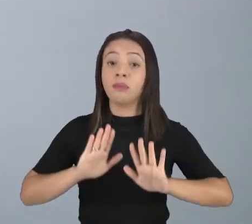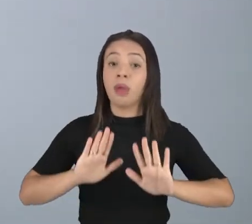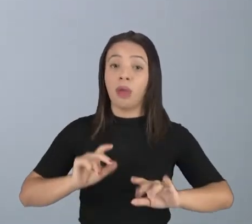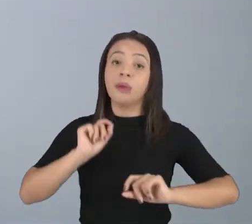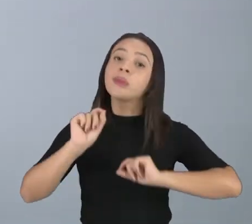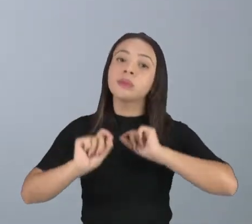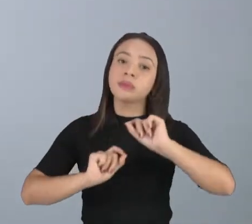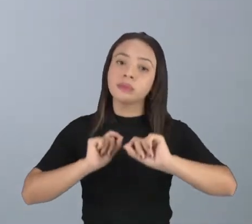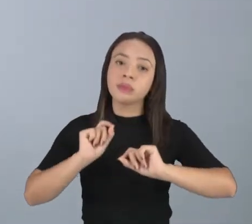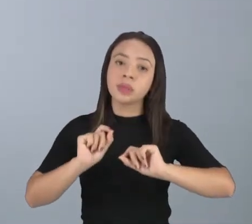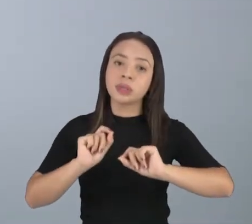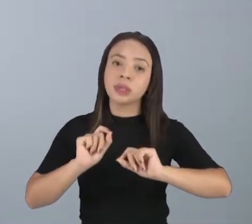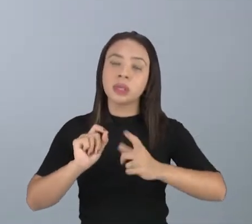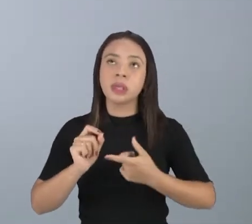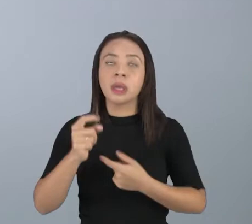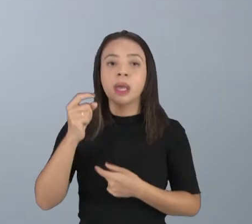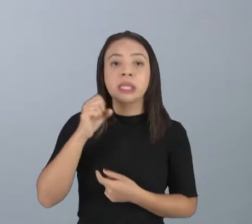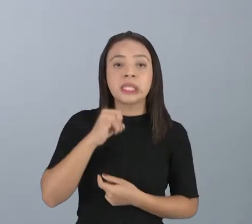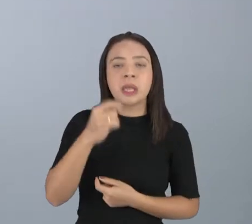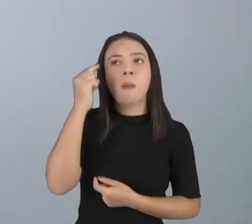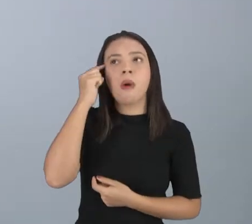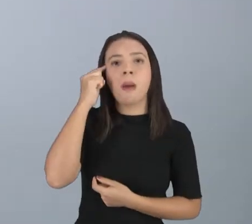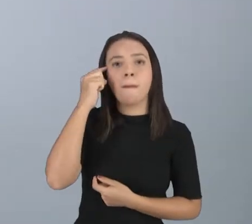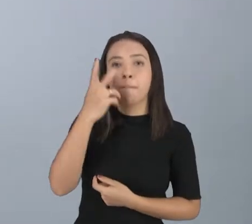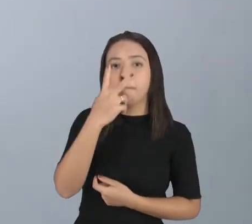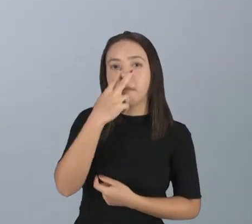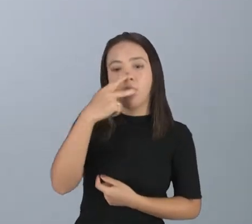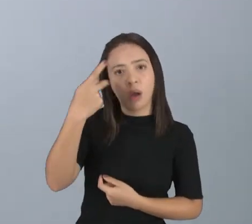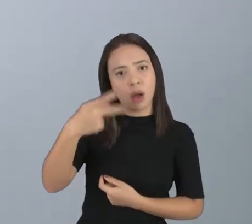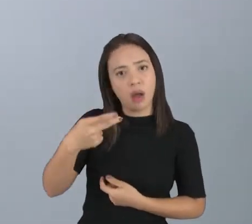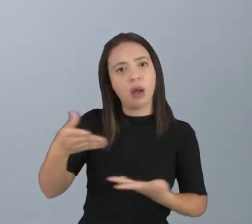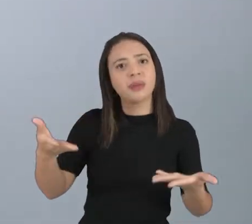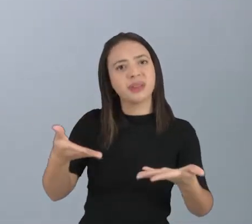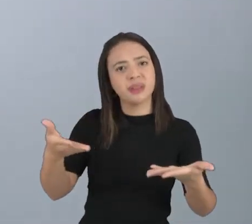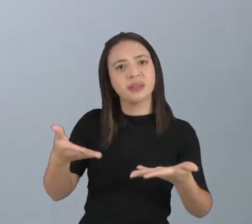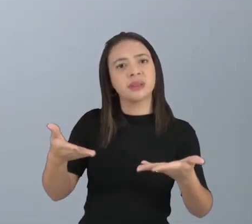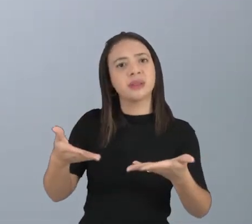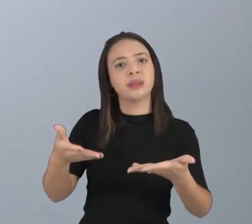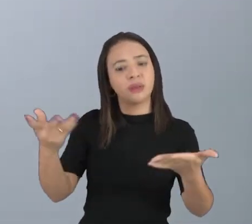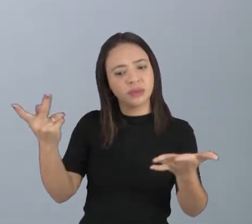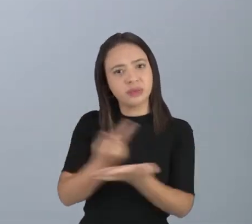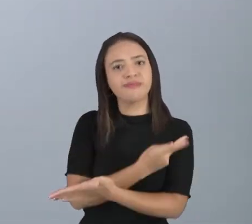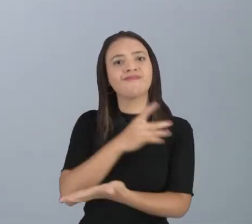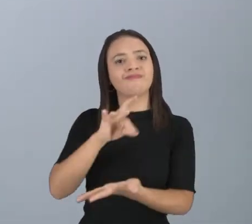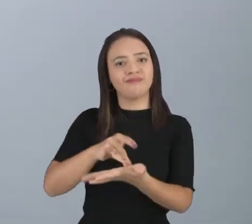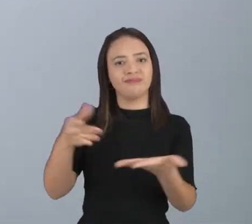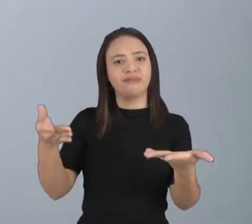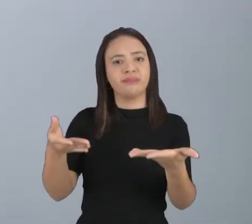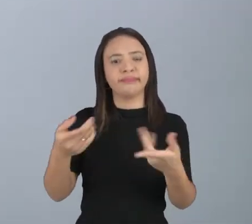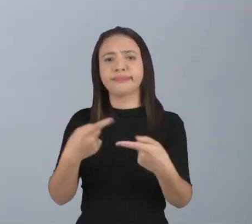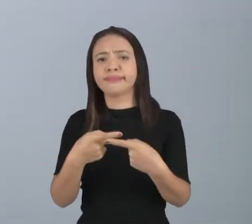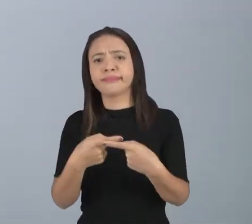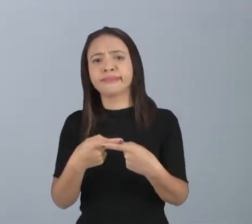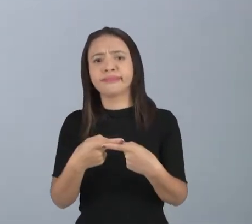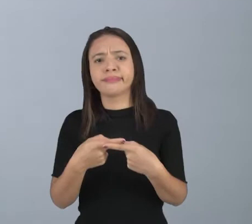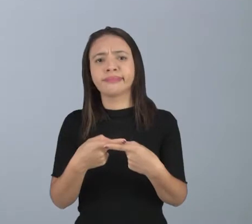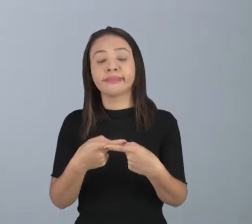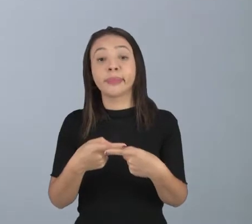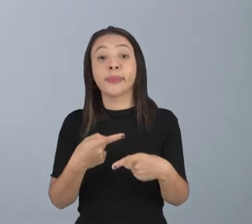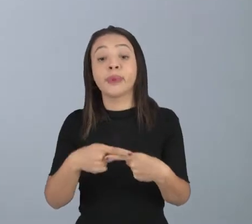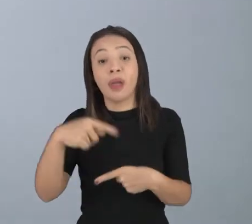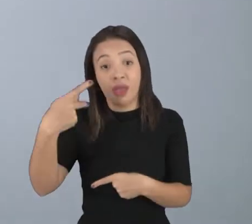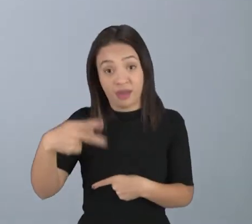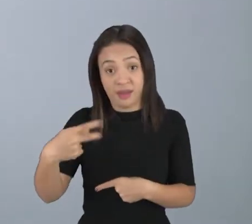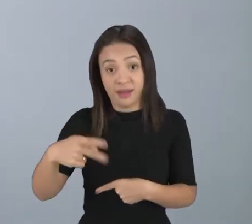de primeiro momento, parece que nós estamos falando da nossa realidade, né? Da nossa atualidade, certo? Por que isso? Porque no Brasil